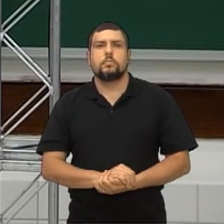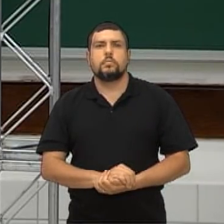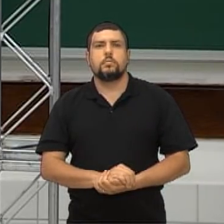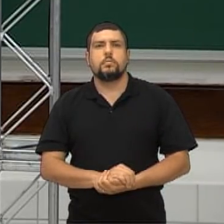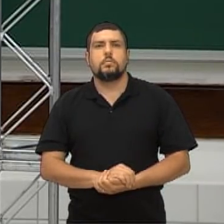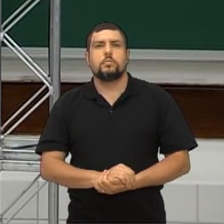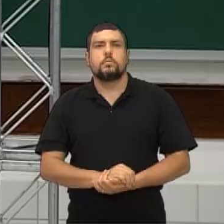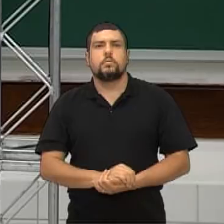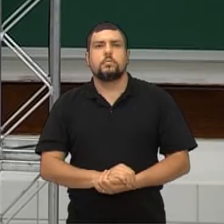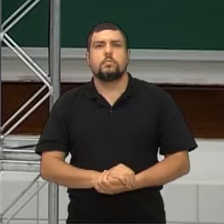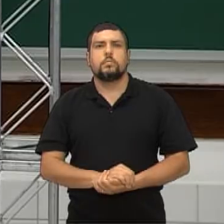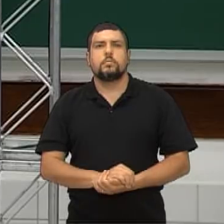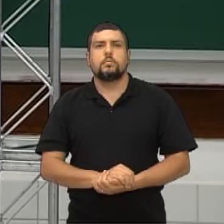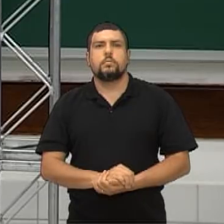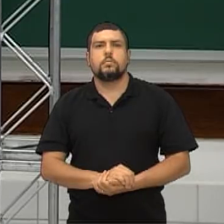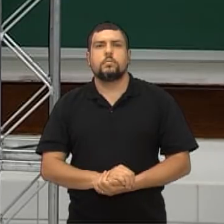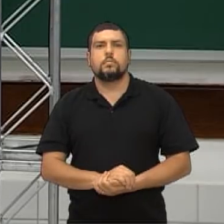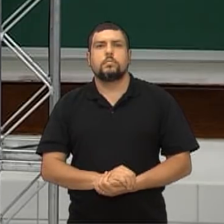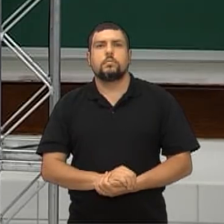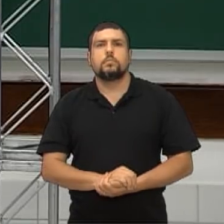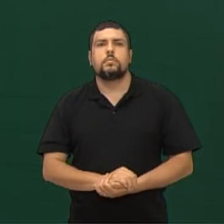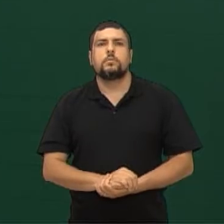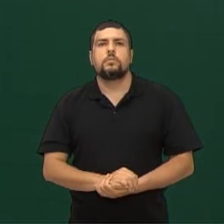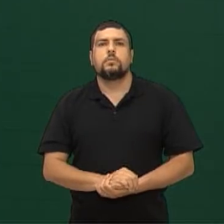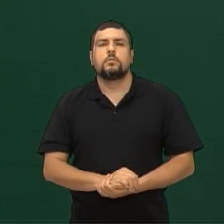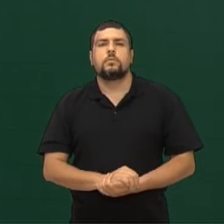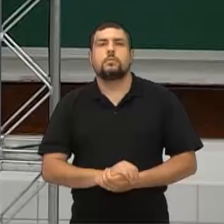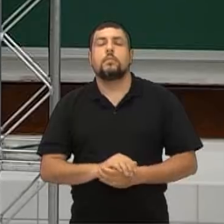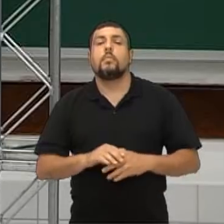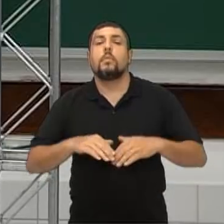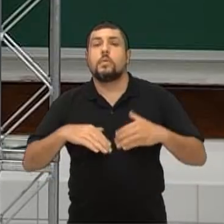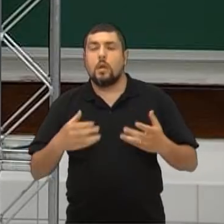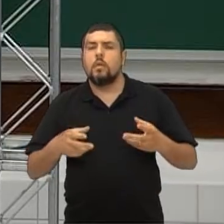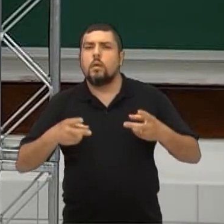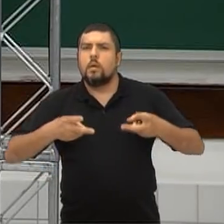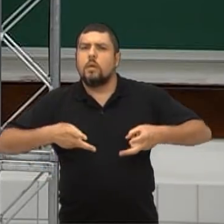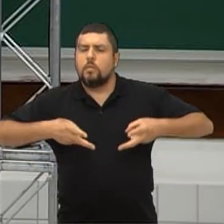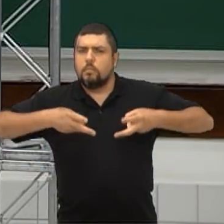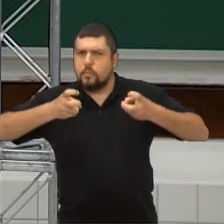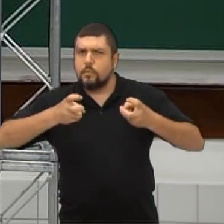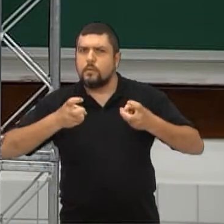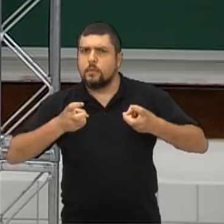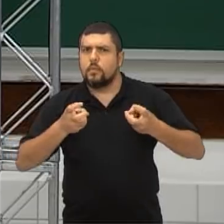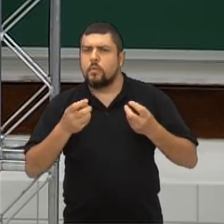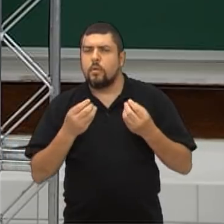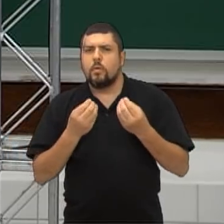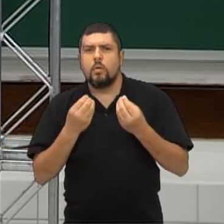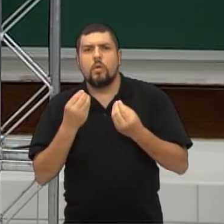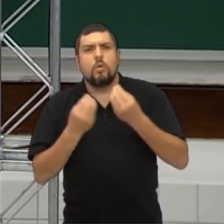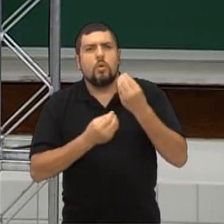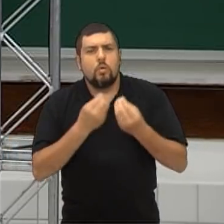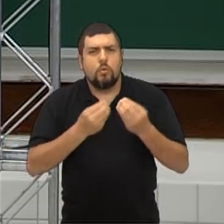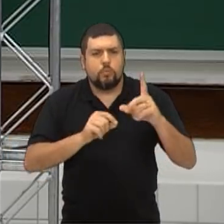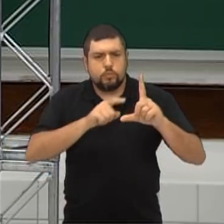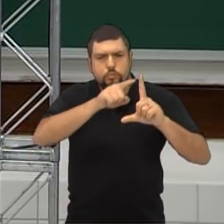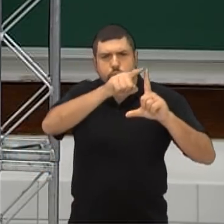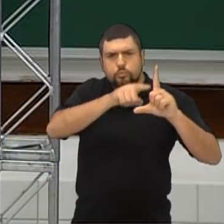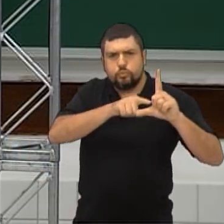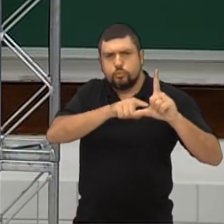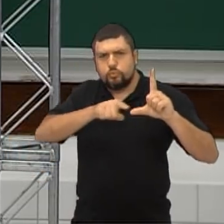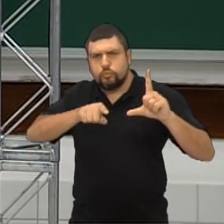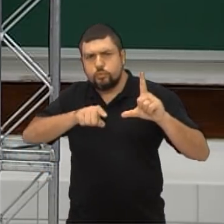Então, é uma tabelinha muito simples e percebam como a gente consegue transformar os dados de um plano cartesiano